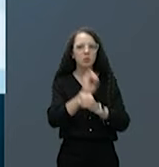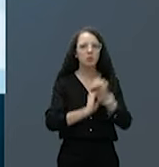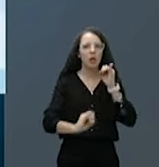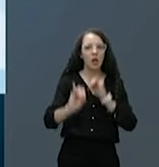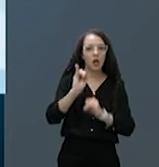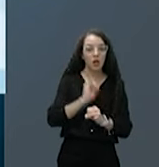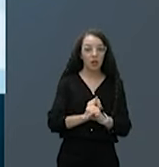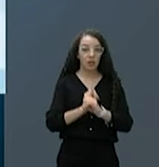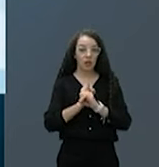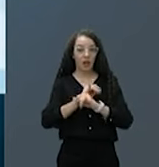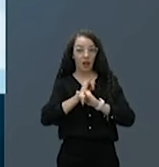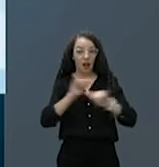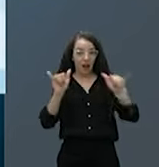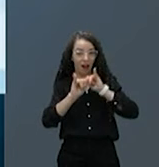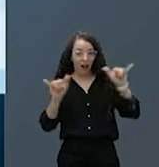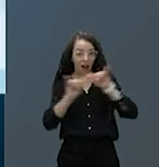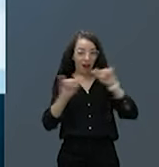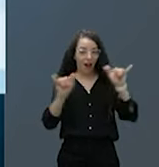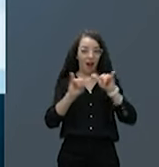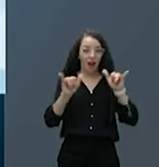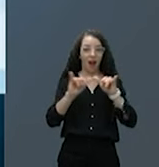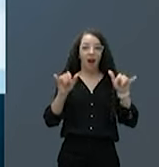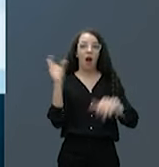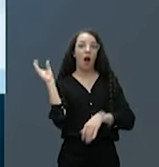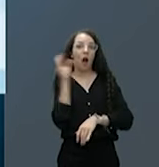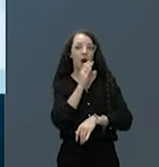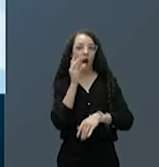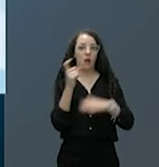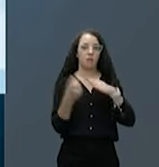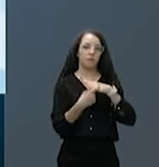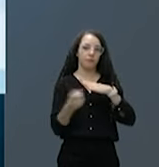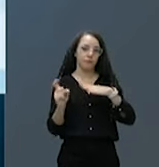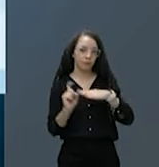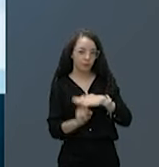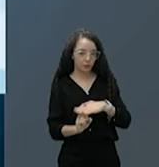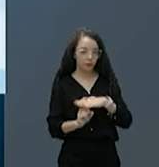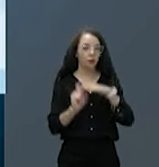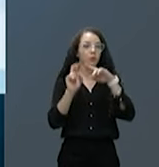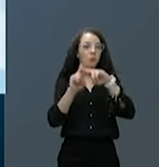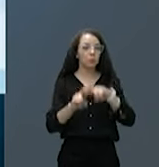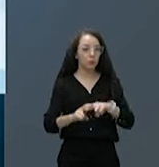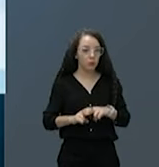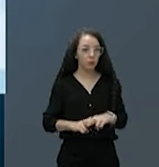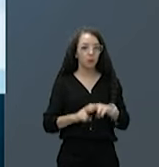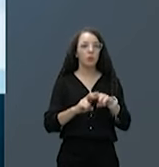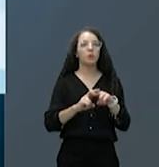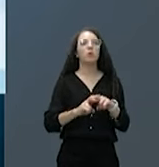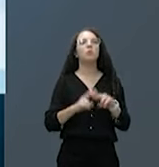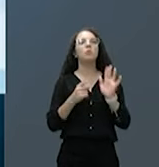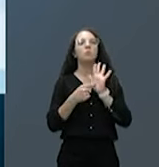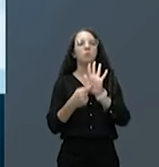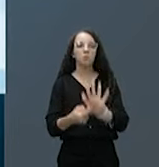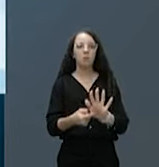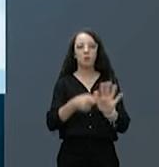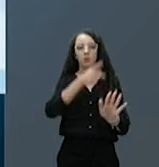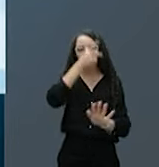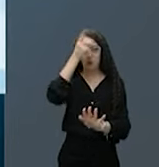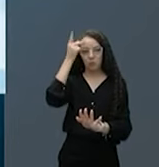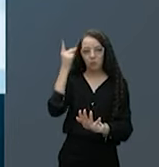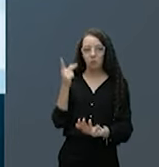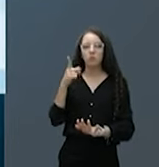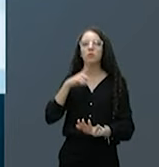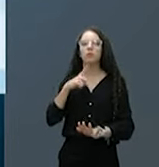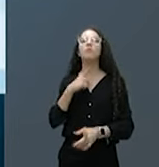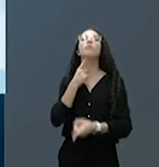pelas redes sociais. Portanto, Excelência, os elementos trazidos na queixa demonstram que o querelado agiu imbuído do propósito